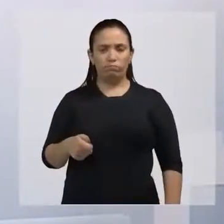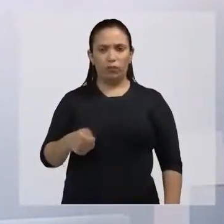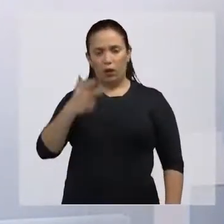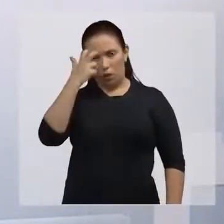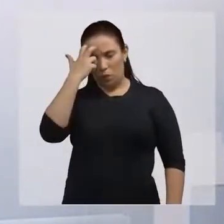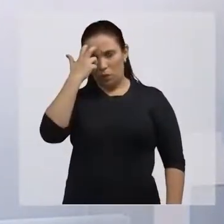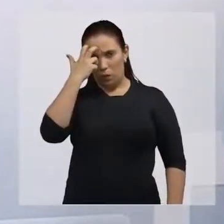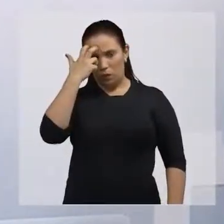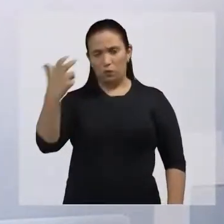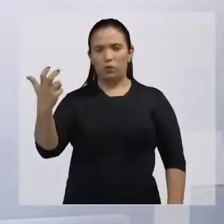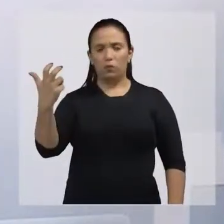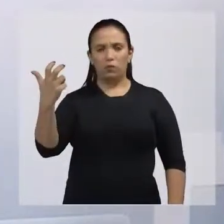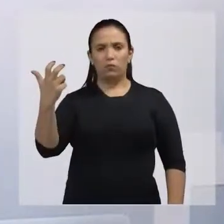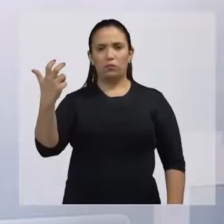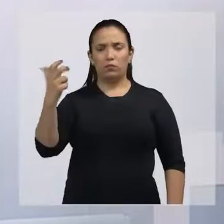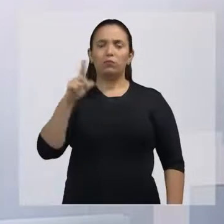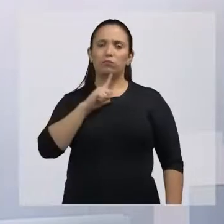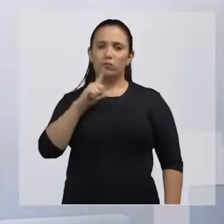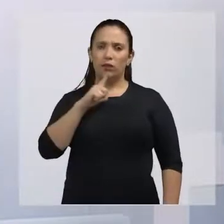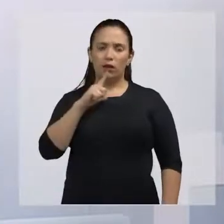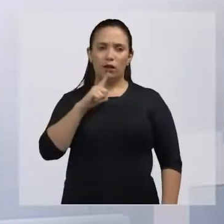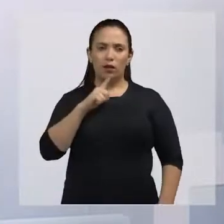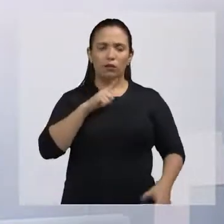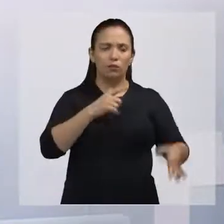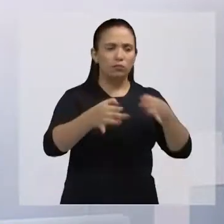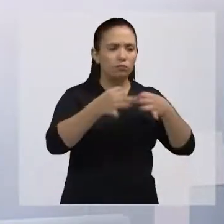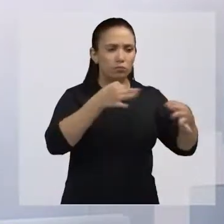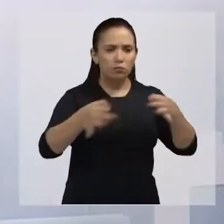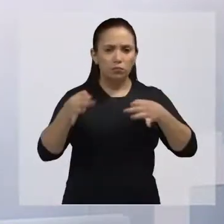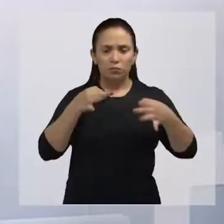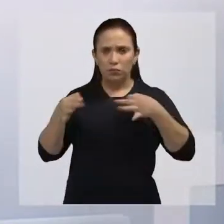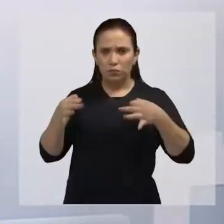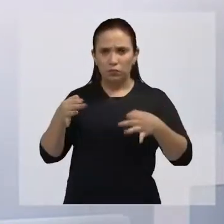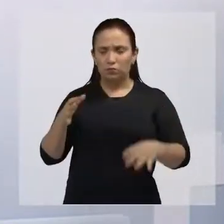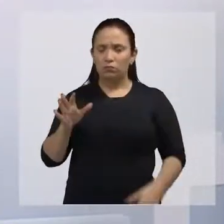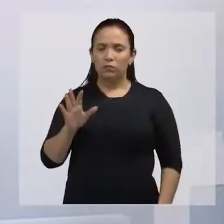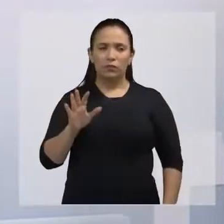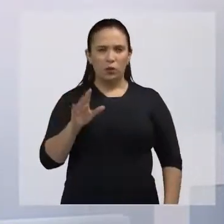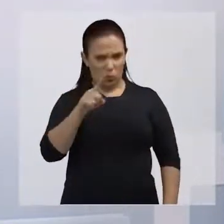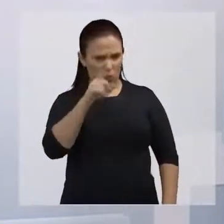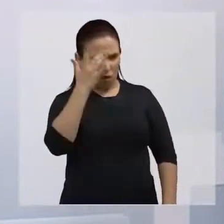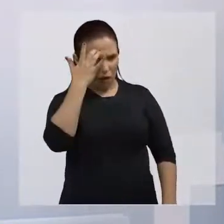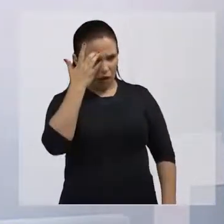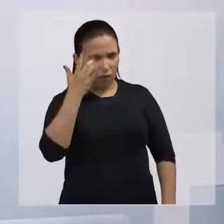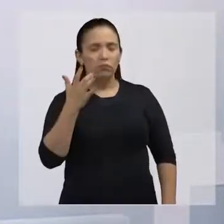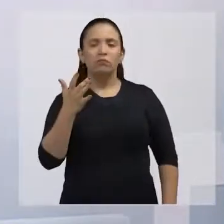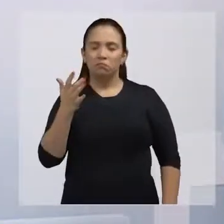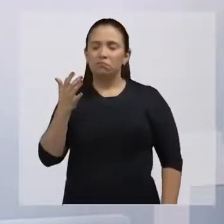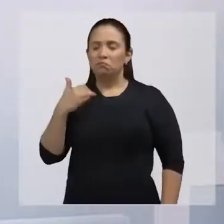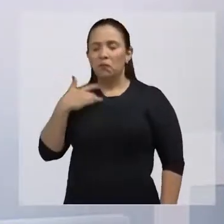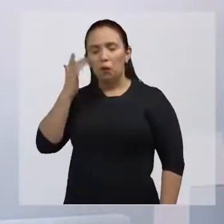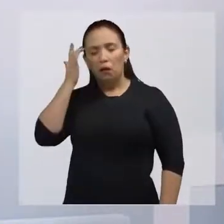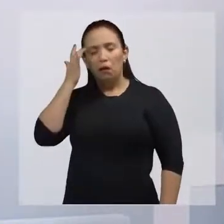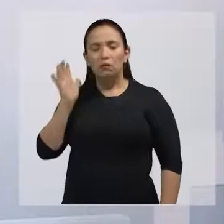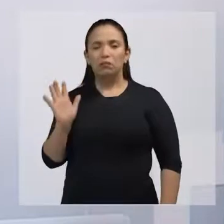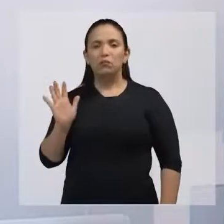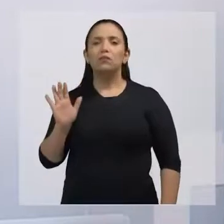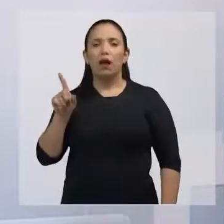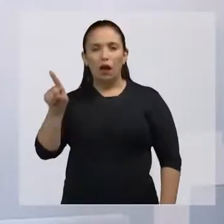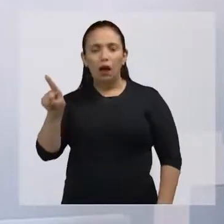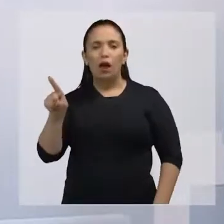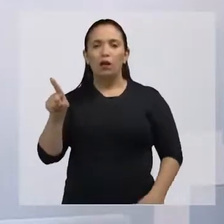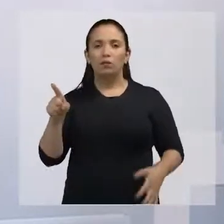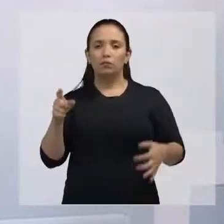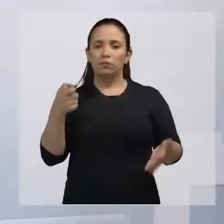muito inteligente nos embates dentro do plenário. Você não acha cedo não para dizer isso? Não, nesse processo agora ela fez